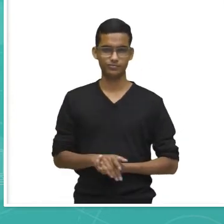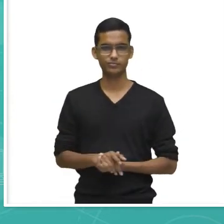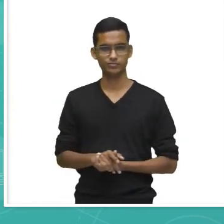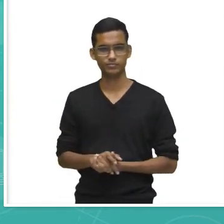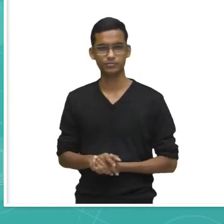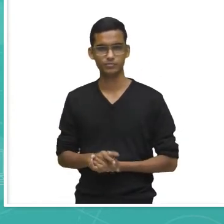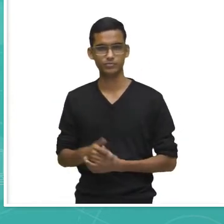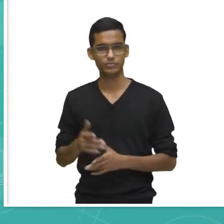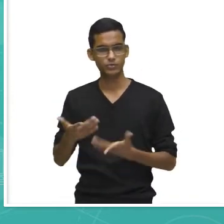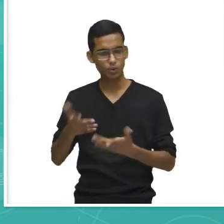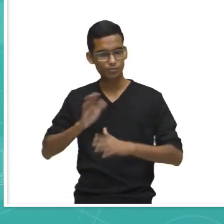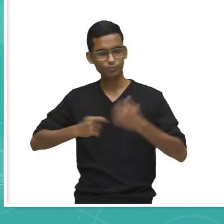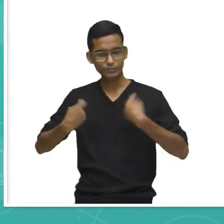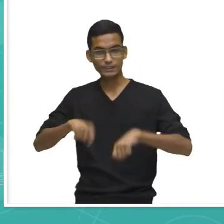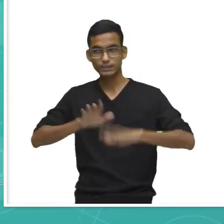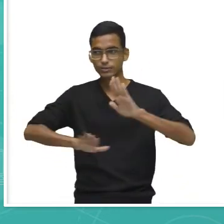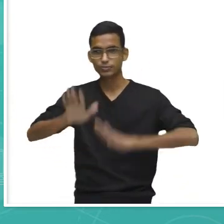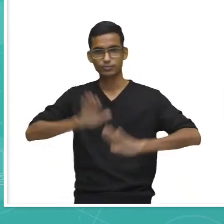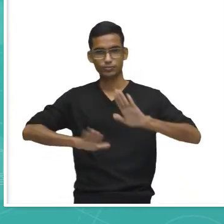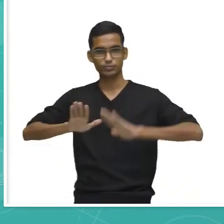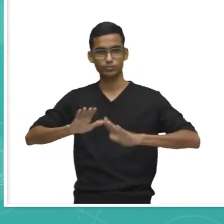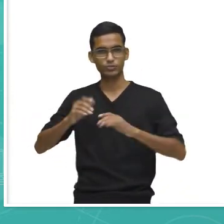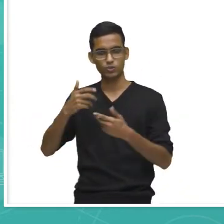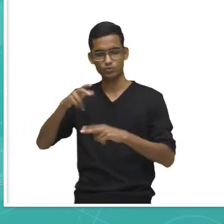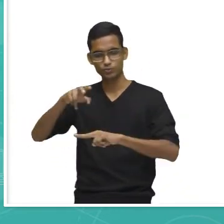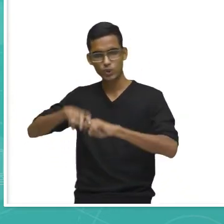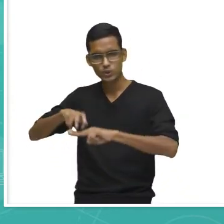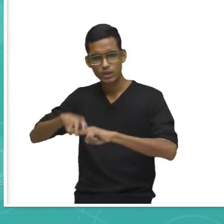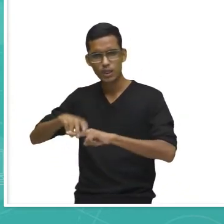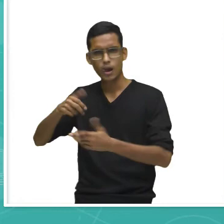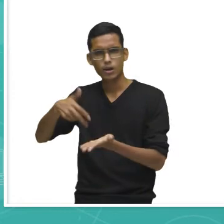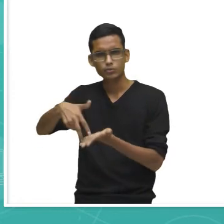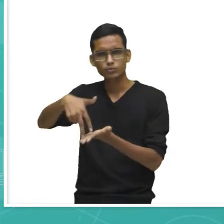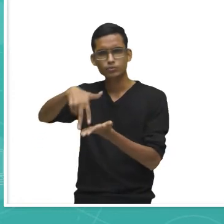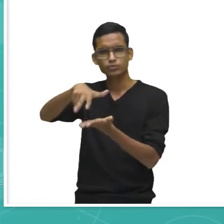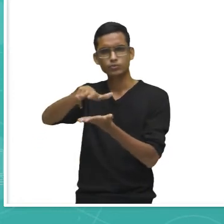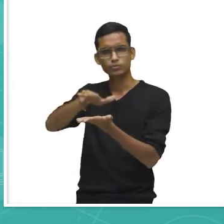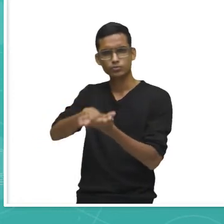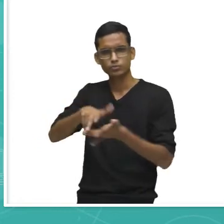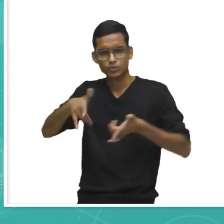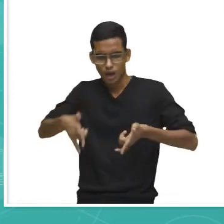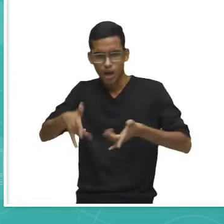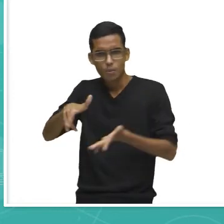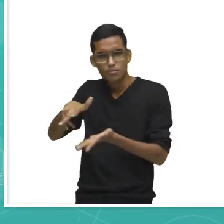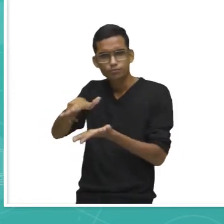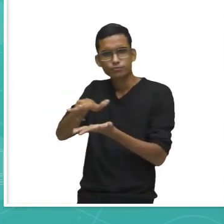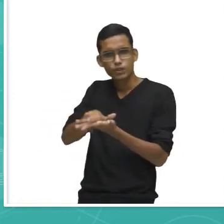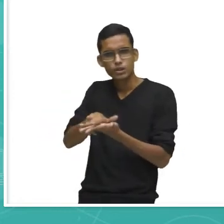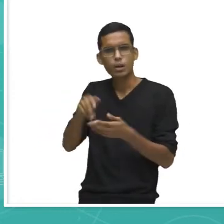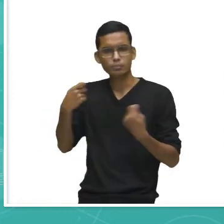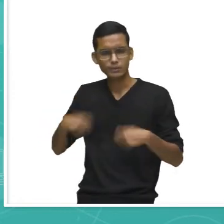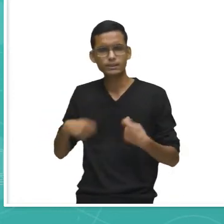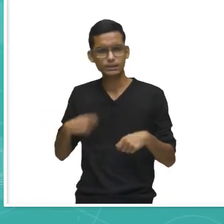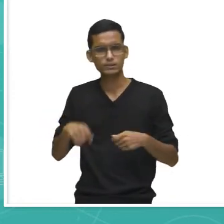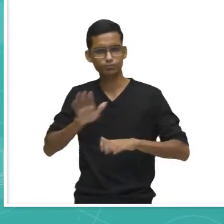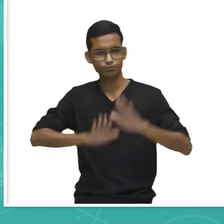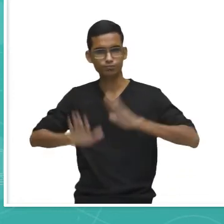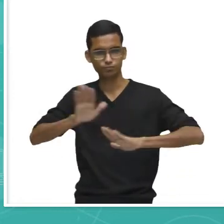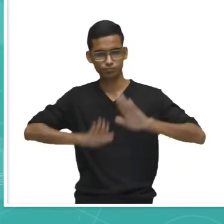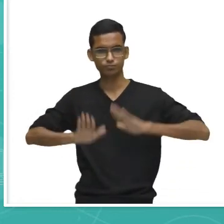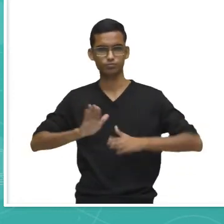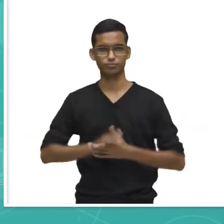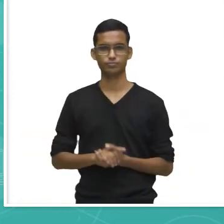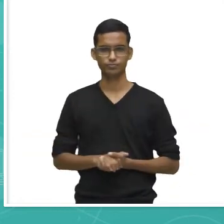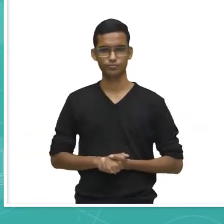mesmo na questão do sentar, do deitar, então é preciso muito cuidado, tá? E prosseguindo, falando um